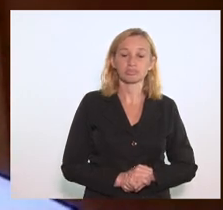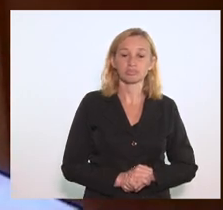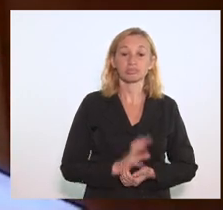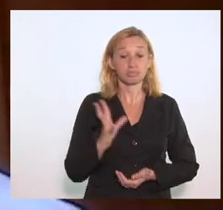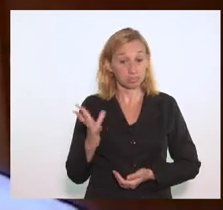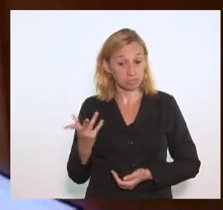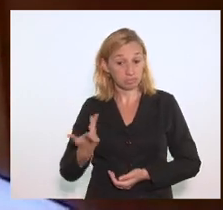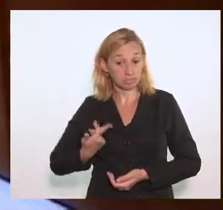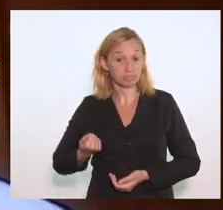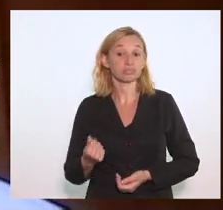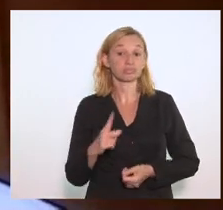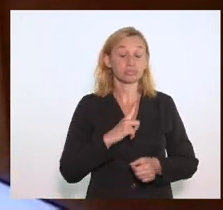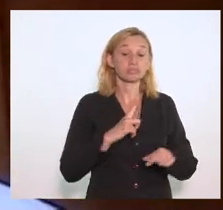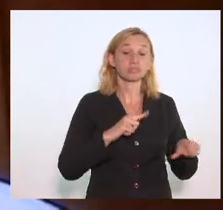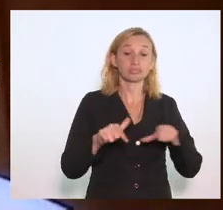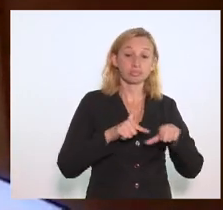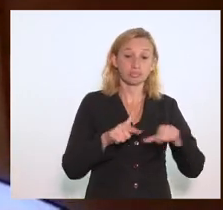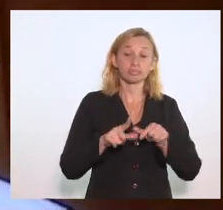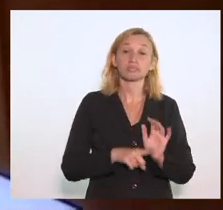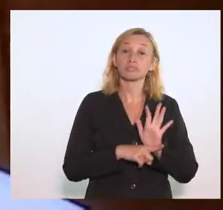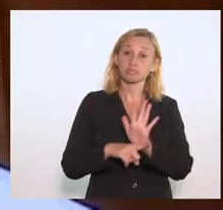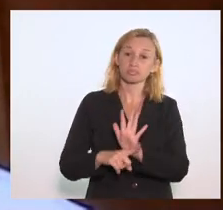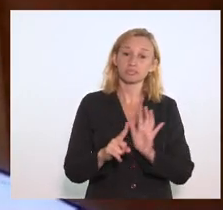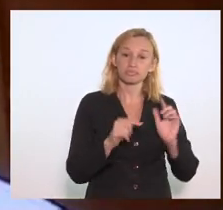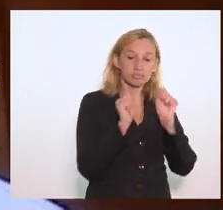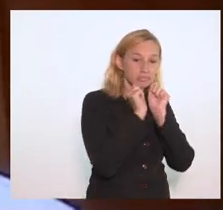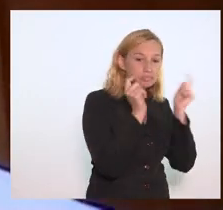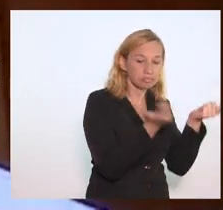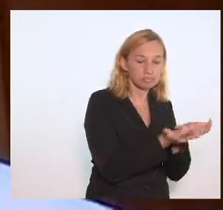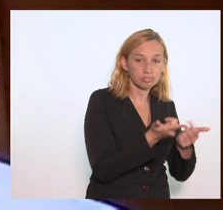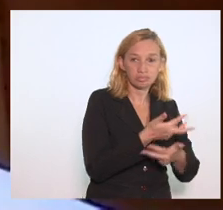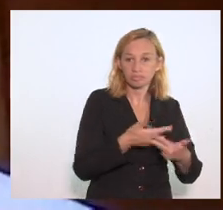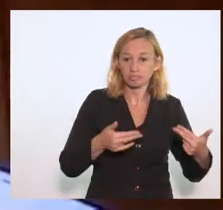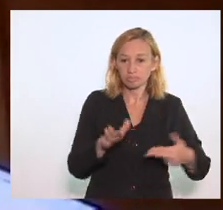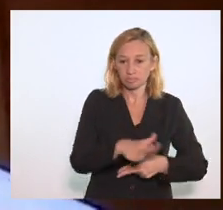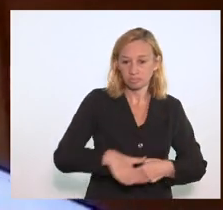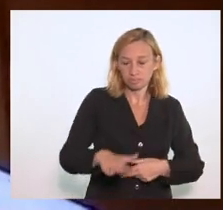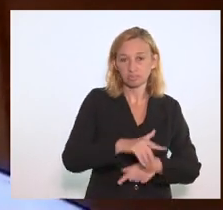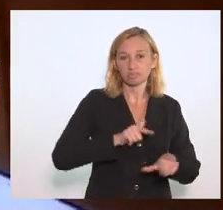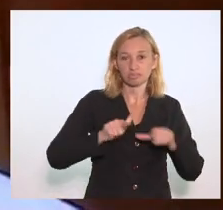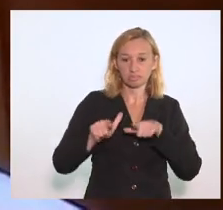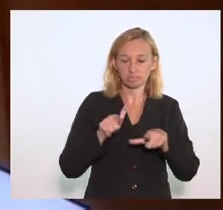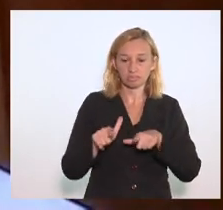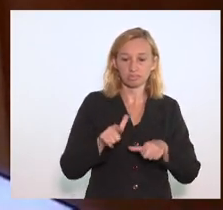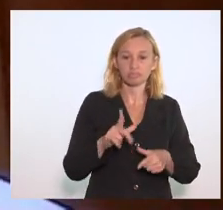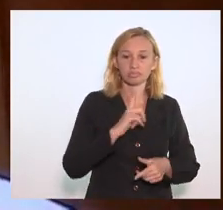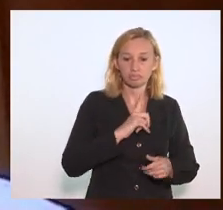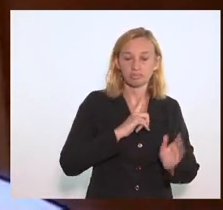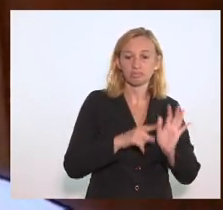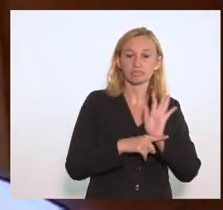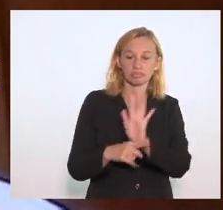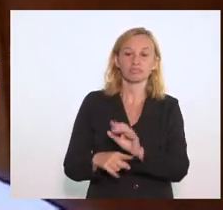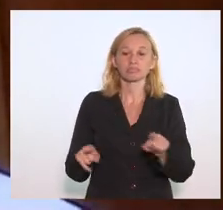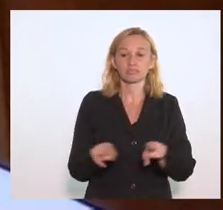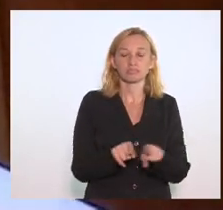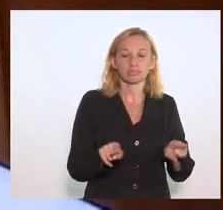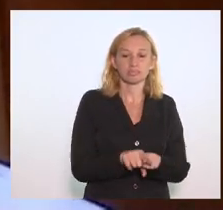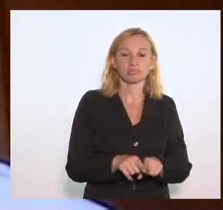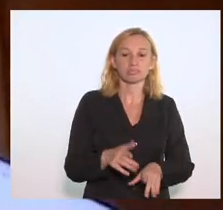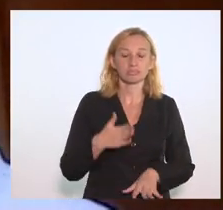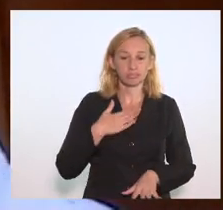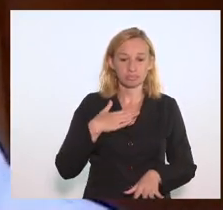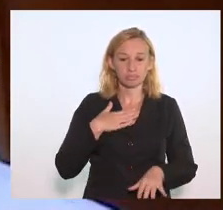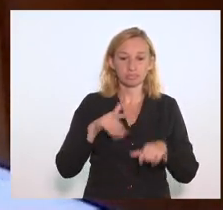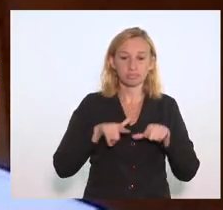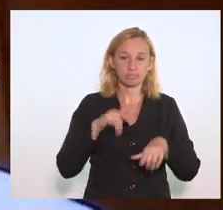ajudado demais a Assembleia Legislativa em várias frentes de trabalho, inclusive tem ajudado muito, eu quero aqui dizer, o meu trabalho